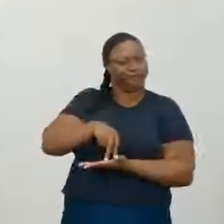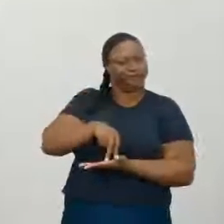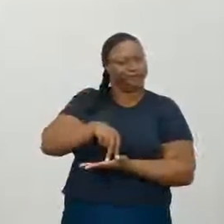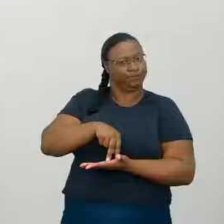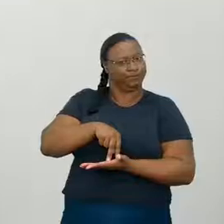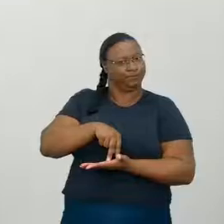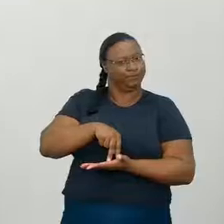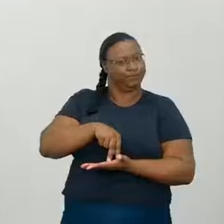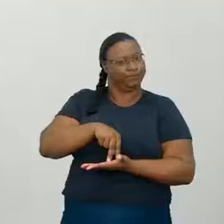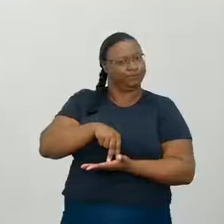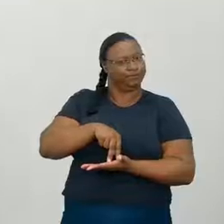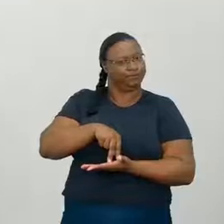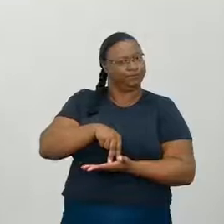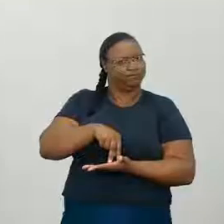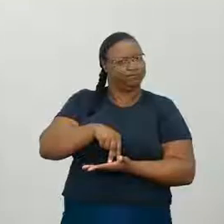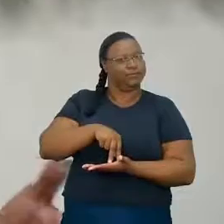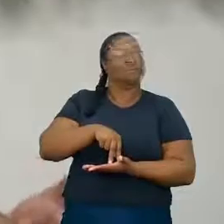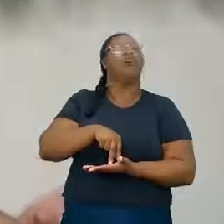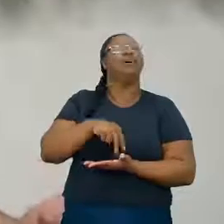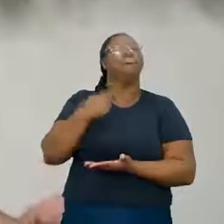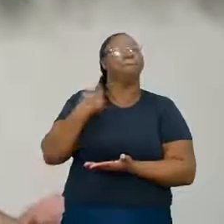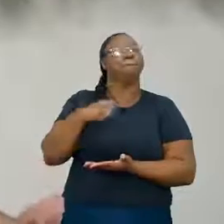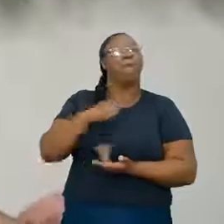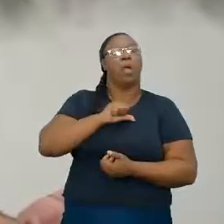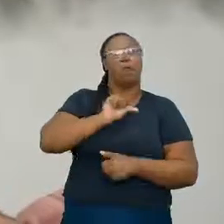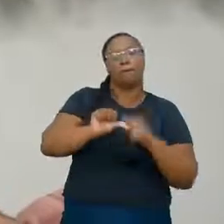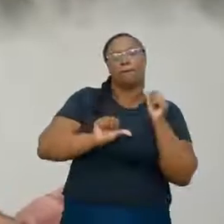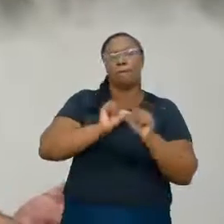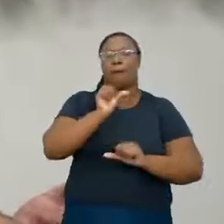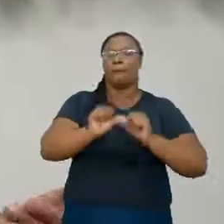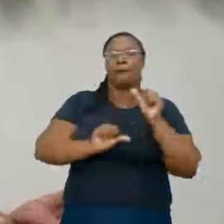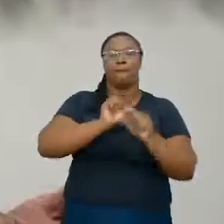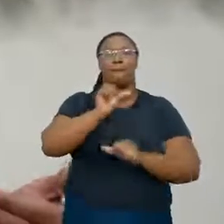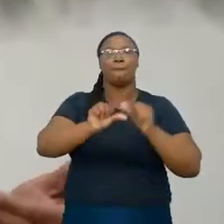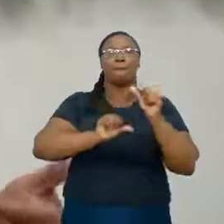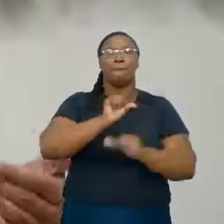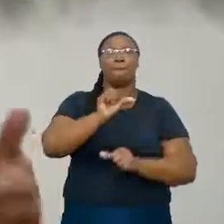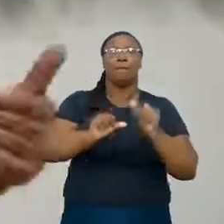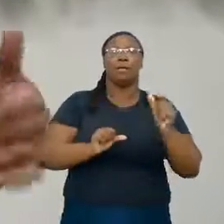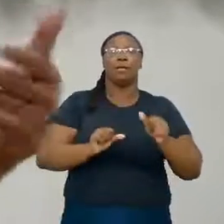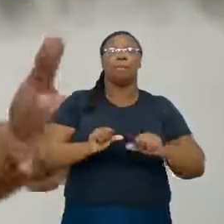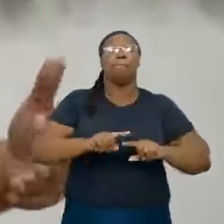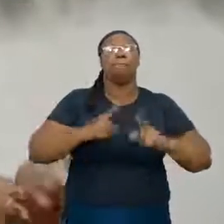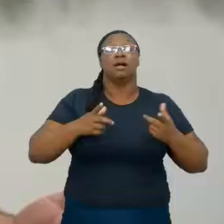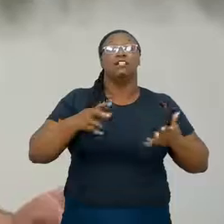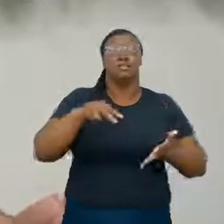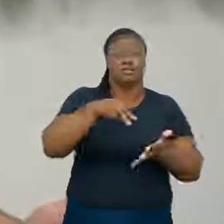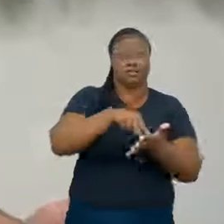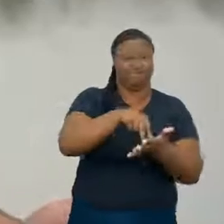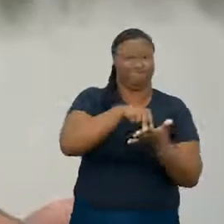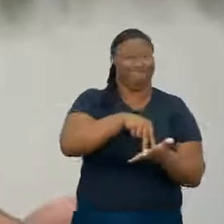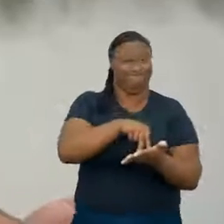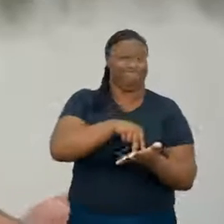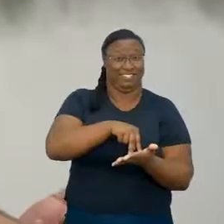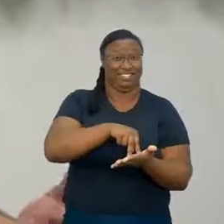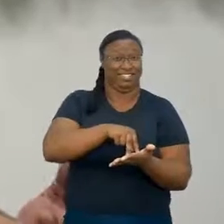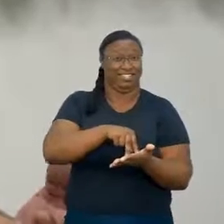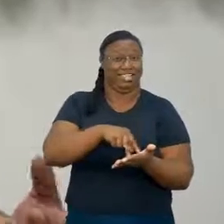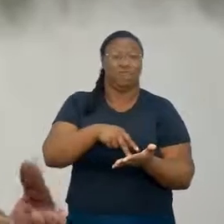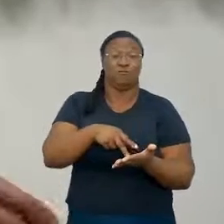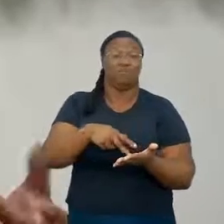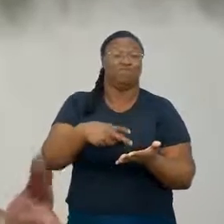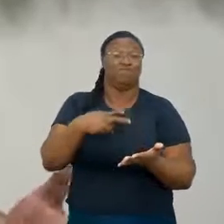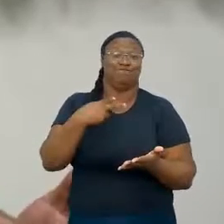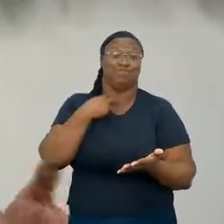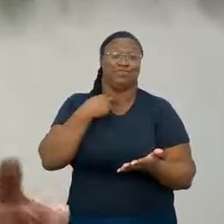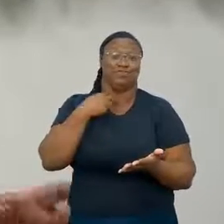ela é por si só dinâmica. E você não permite, caso ela fosse estagnada, você não permitiria que o novo também se apropriasse dessa cultura.